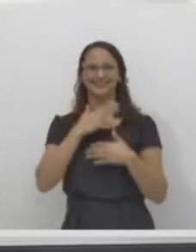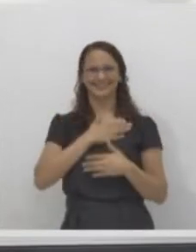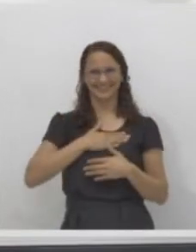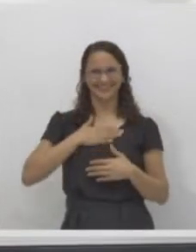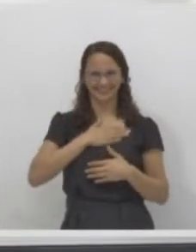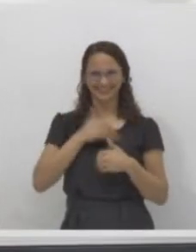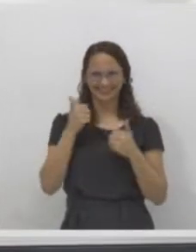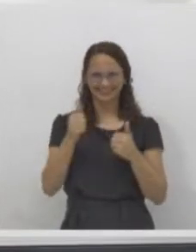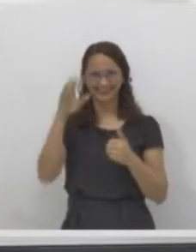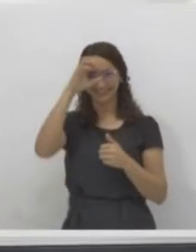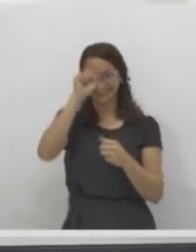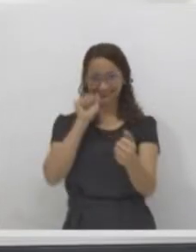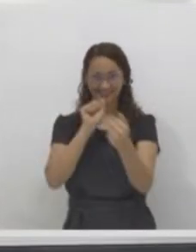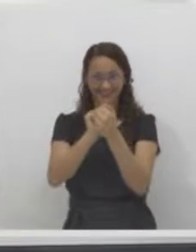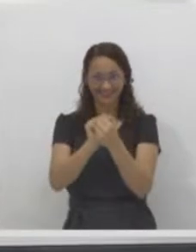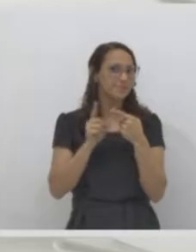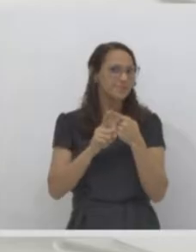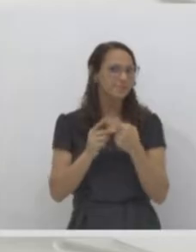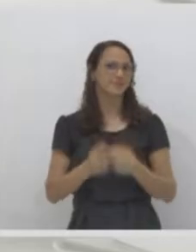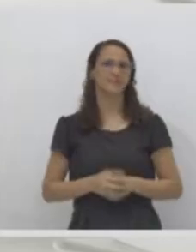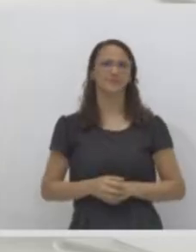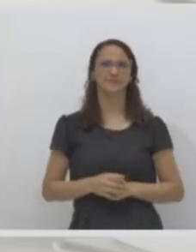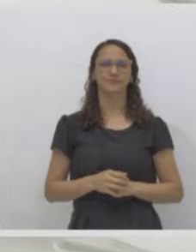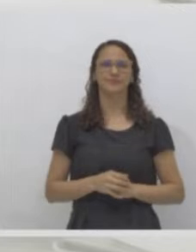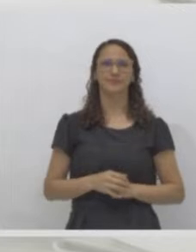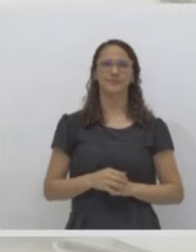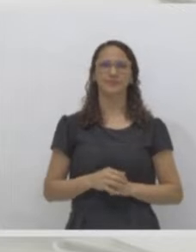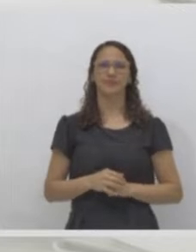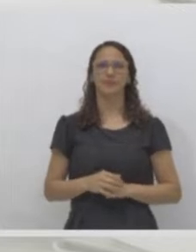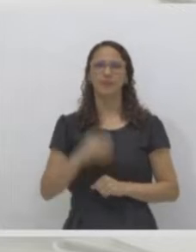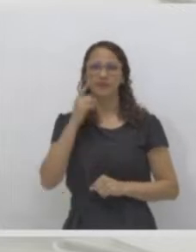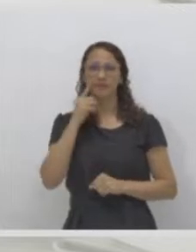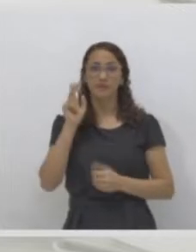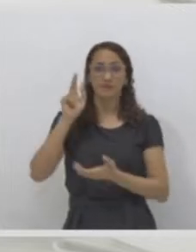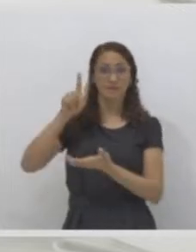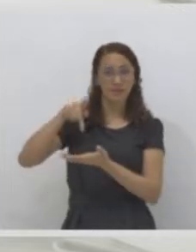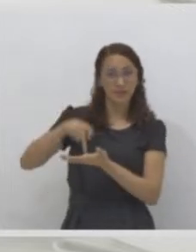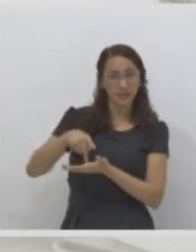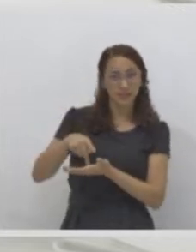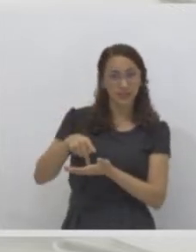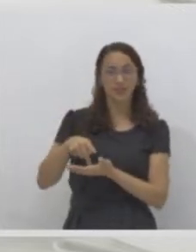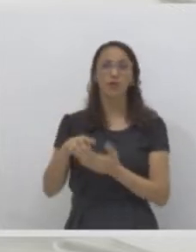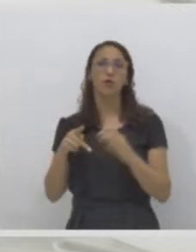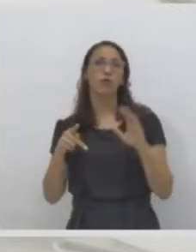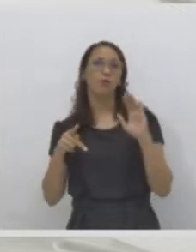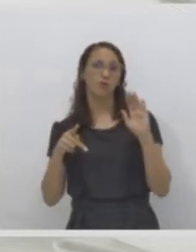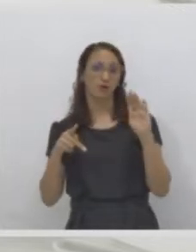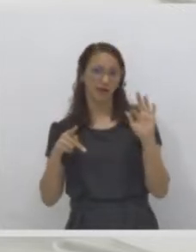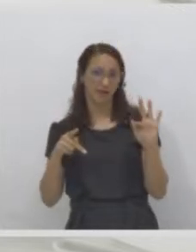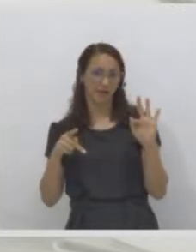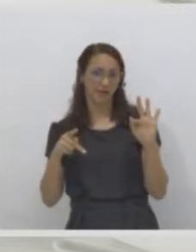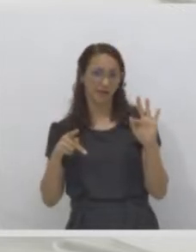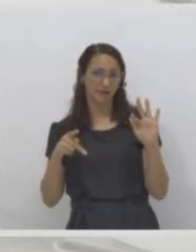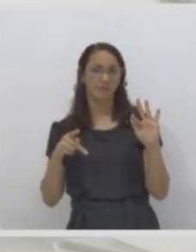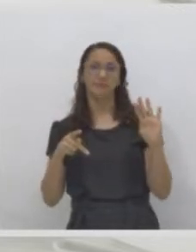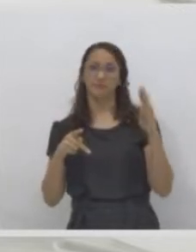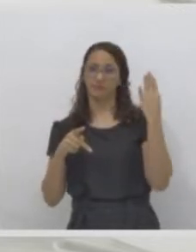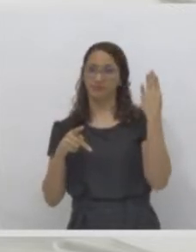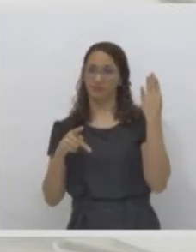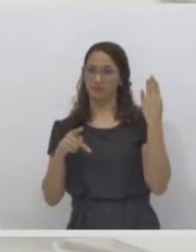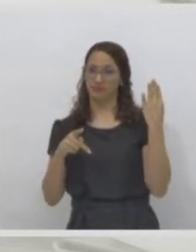vamos começar a aula de hoje com a primeira questão. Julgue as afirmações como V, verdadeiras, ou F,